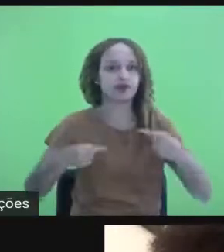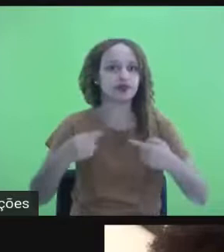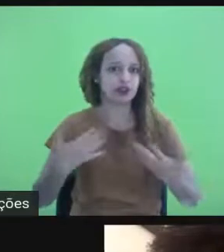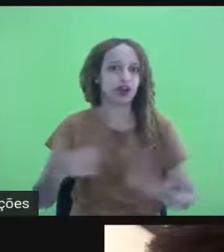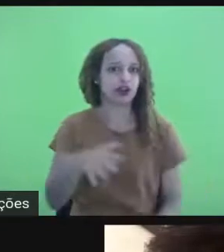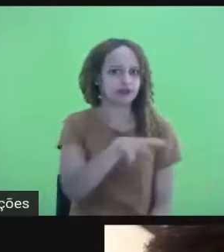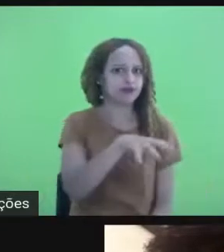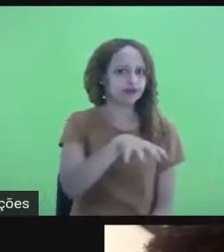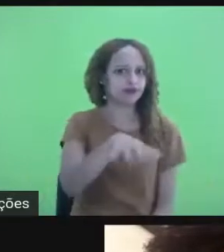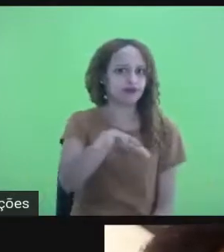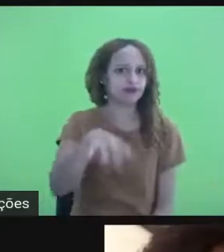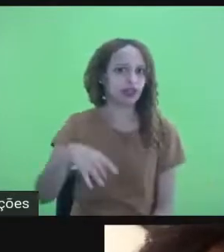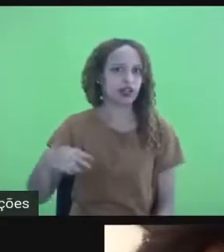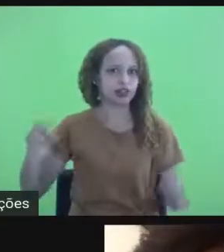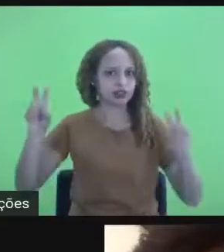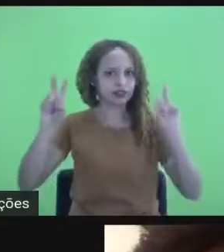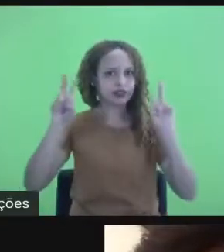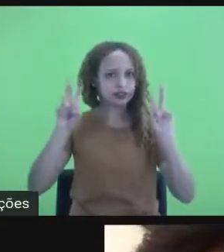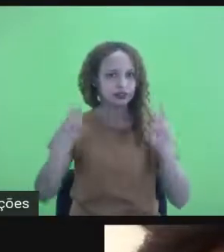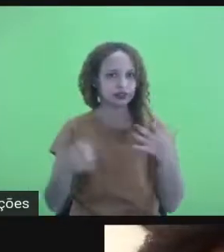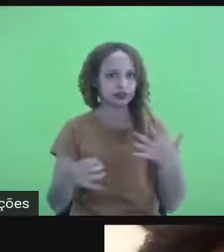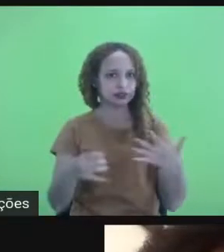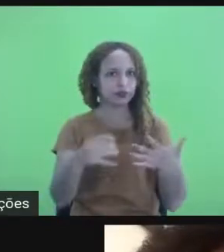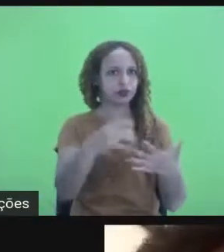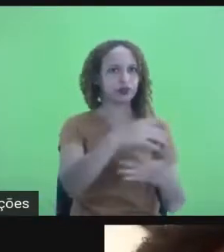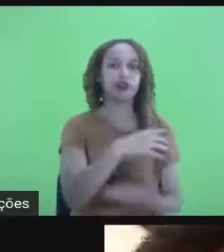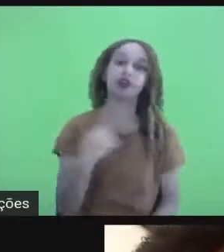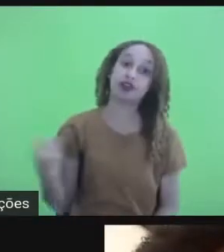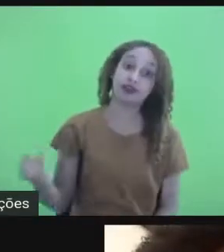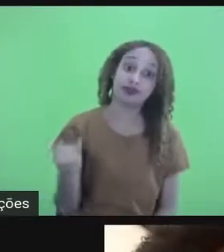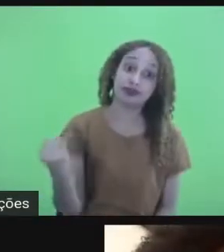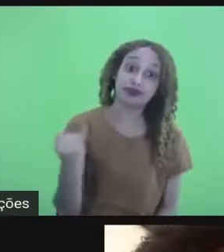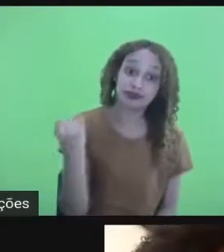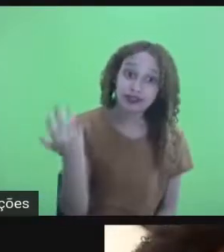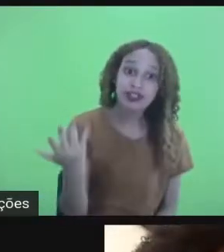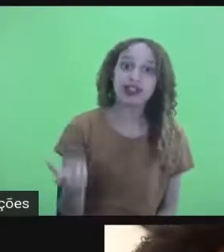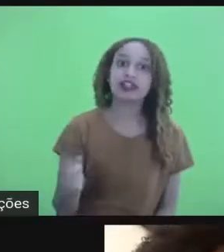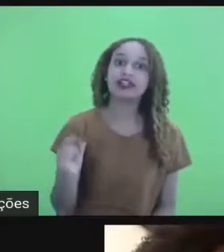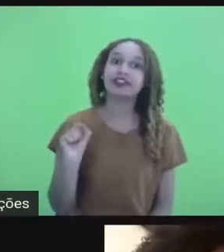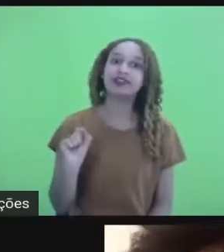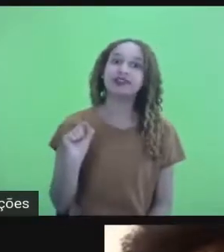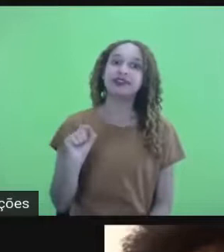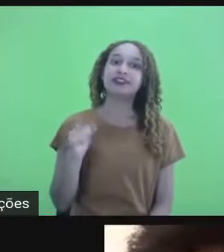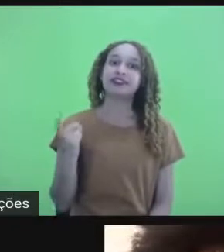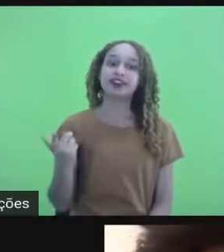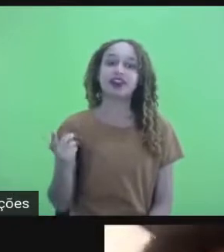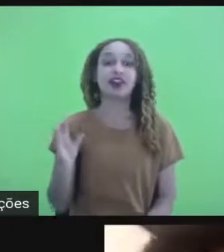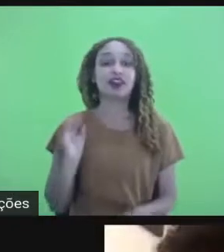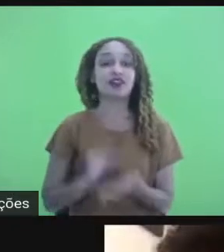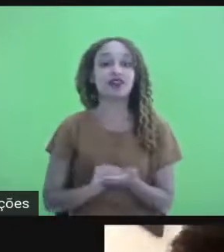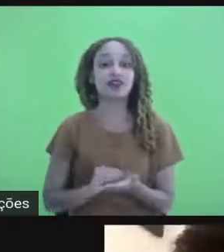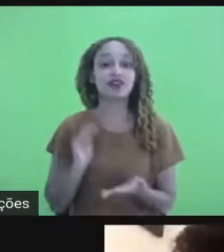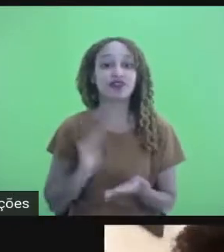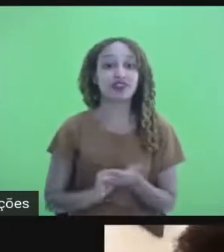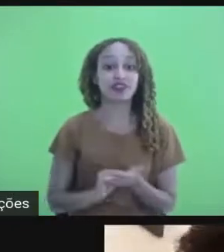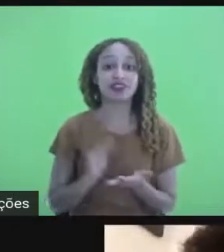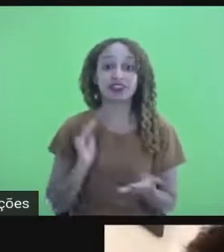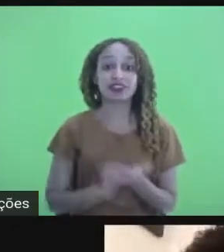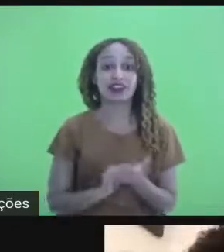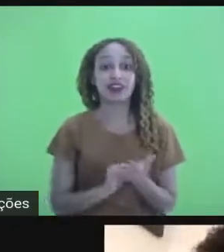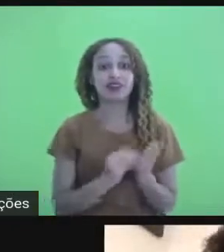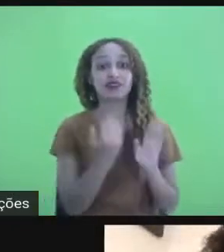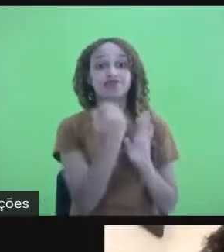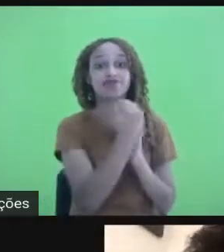áreas, que é extremamente importante e tem sido ausente, né, nas pautas